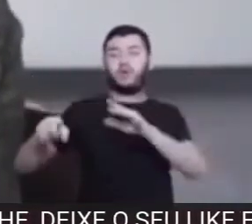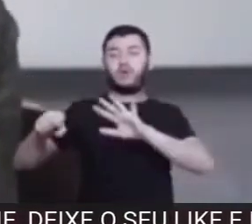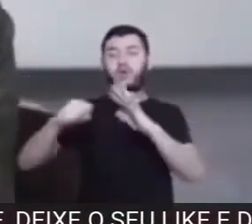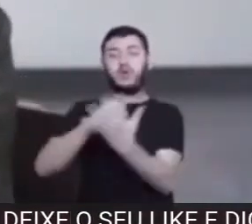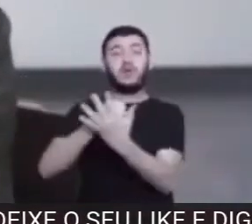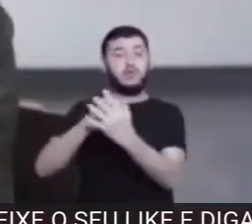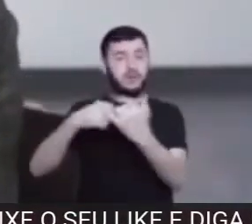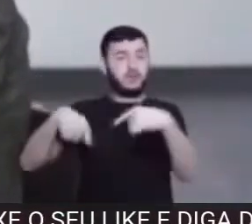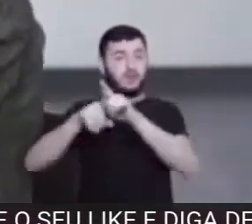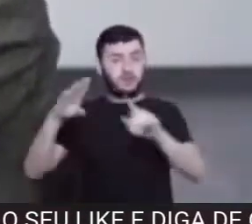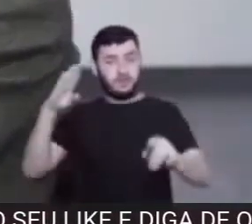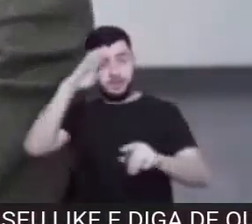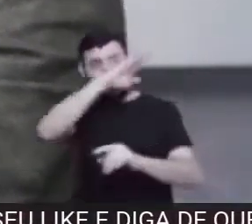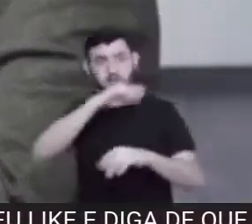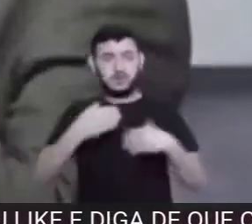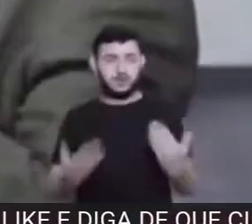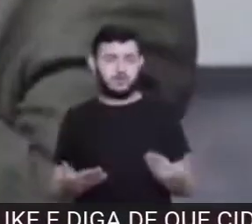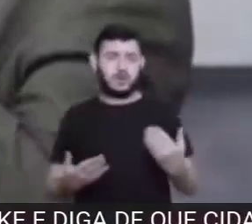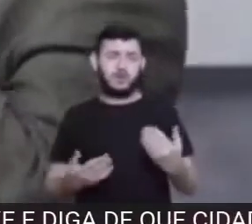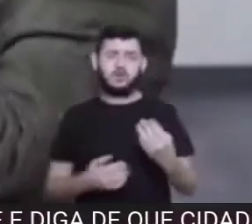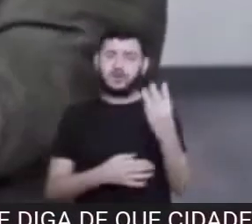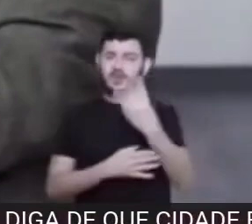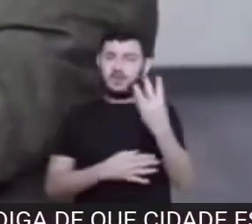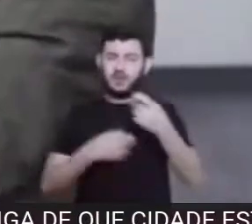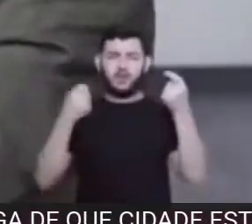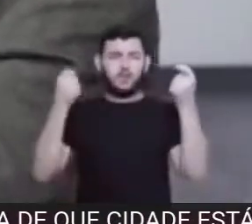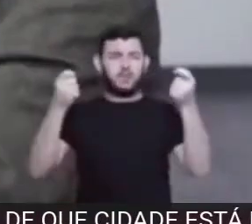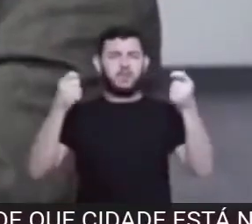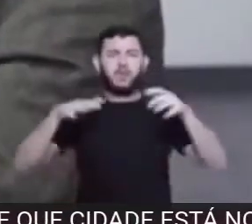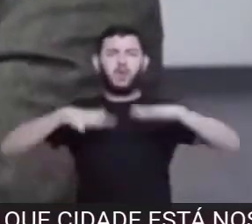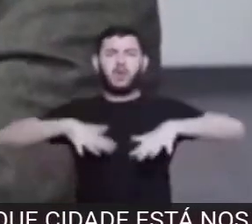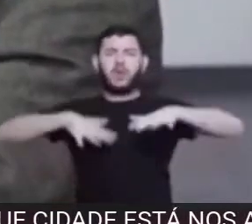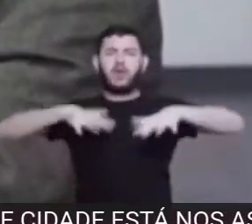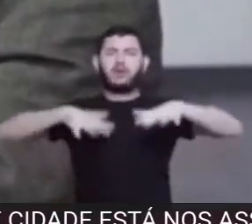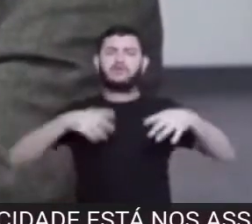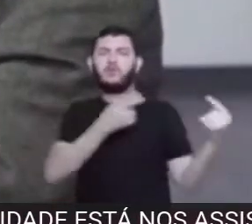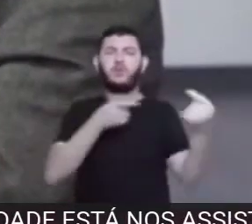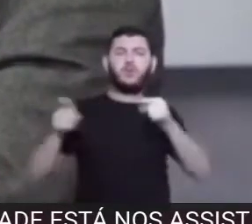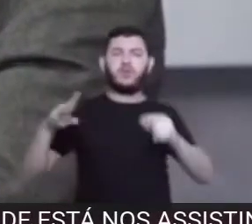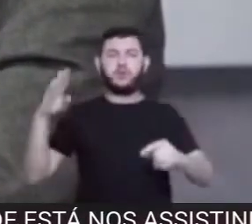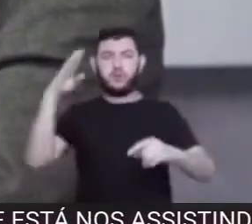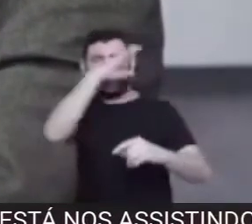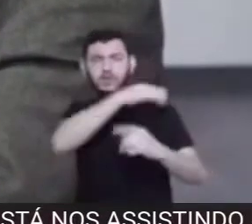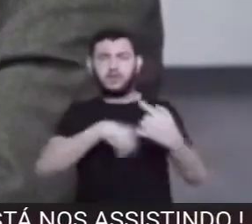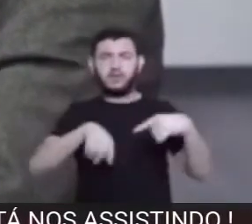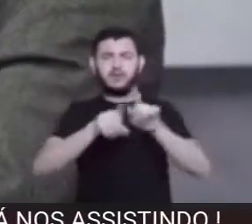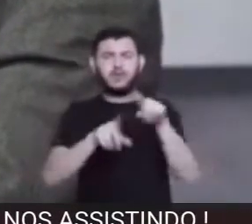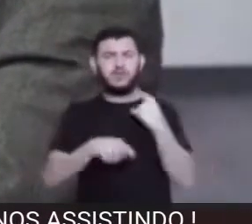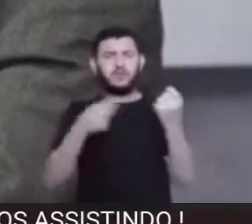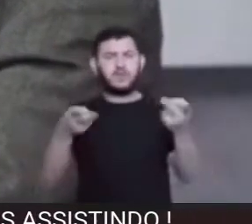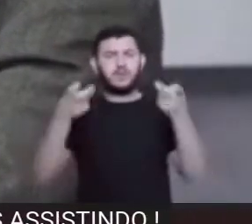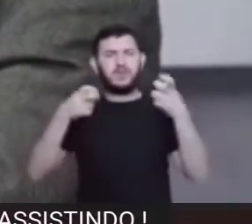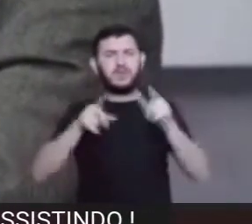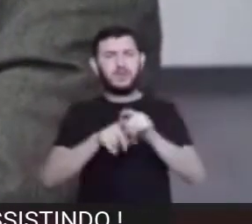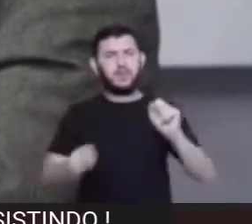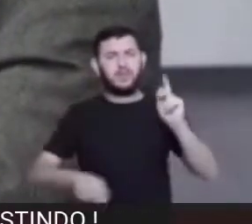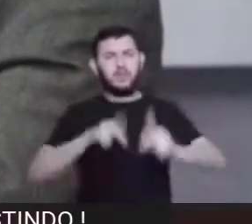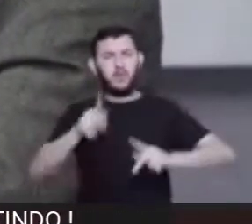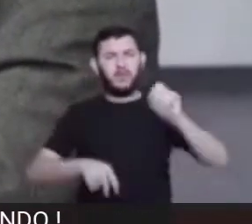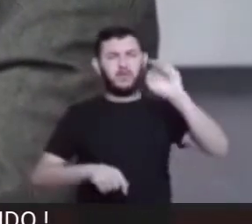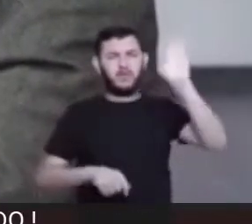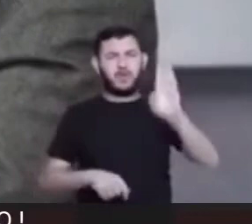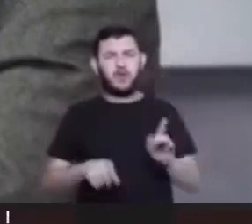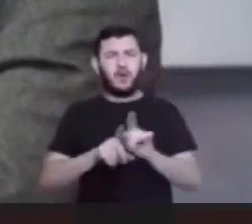fora Bolsonaro. A gente está assistindo uma crescente mobilização da sociedade brasileira. Esses processos, eles estão surpreendendo